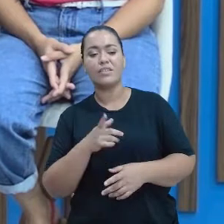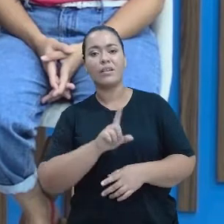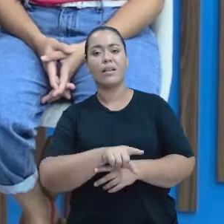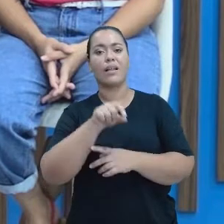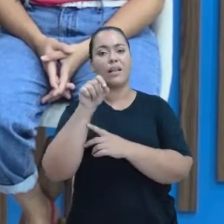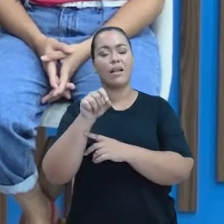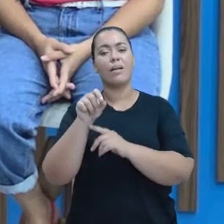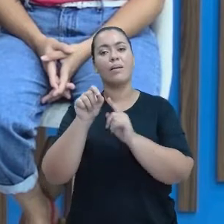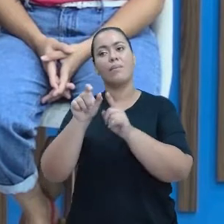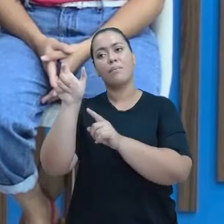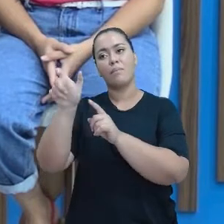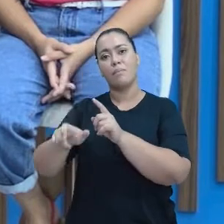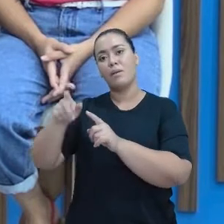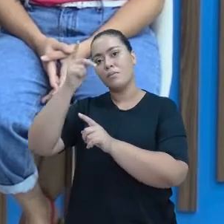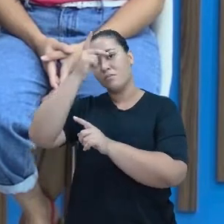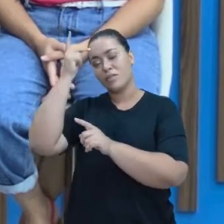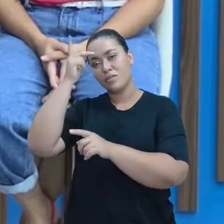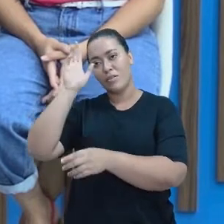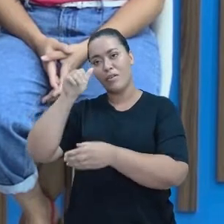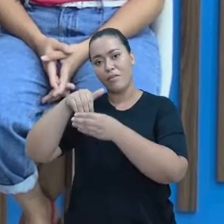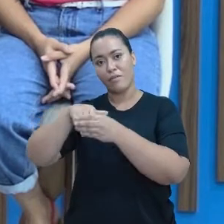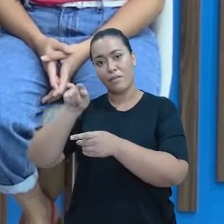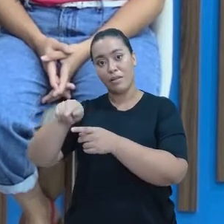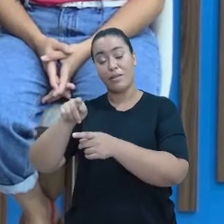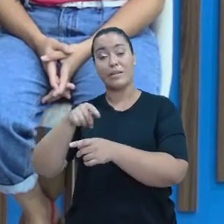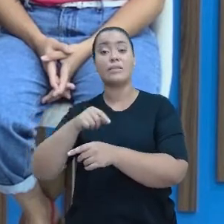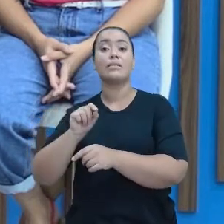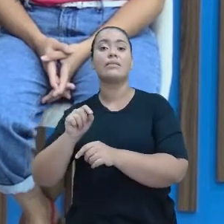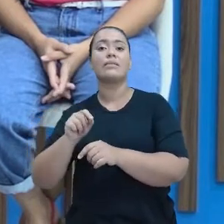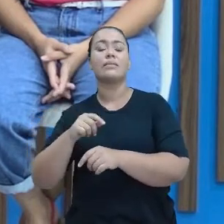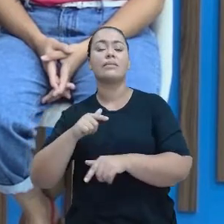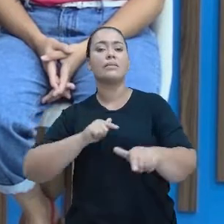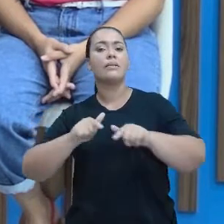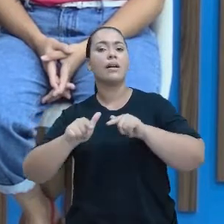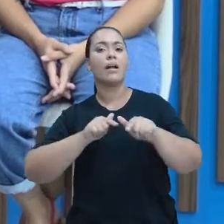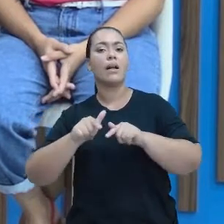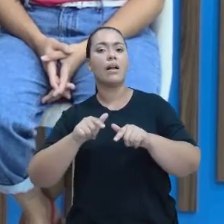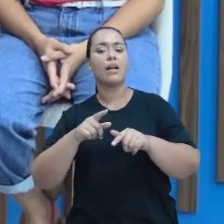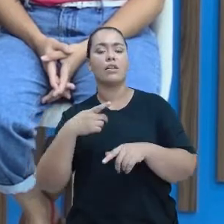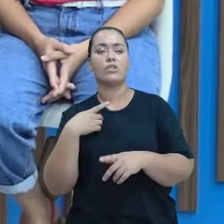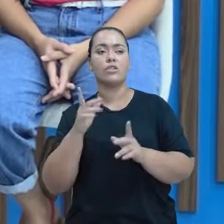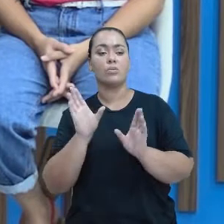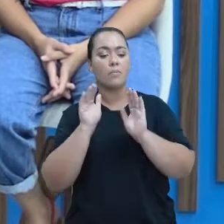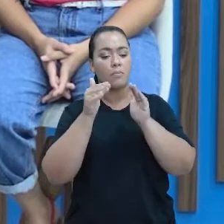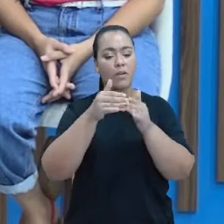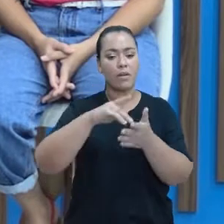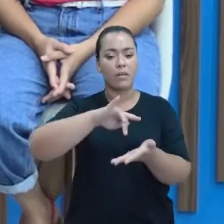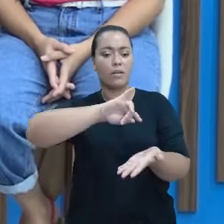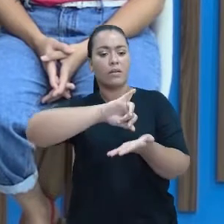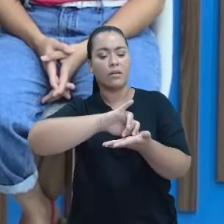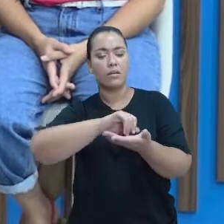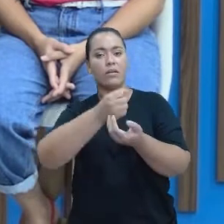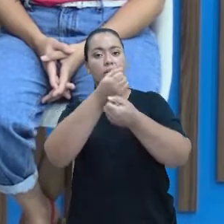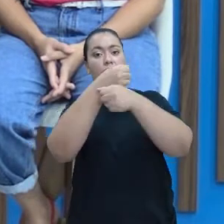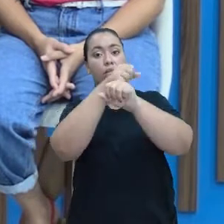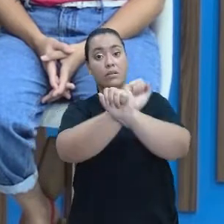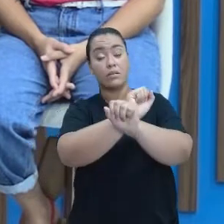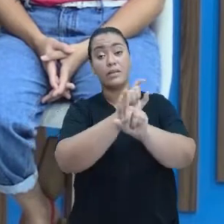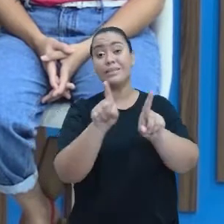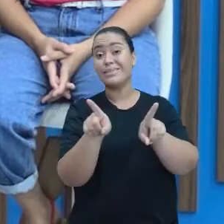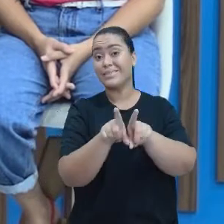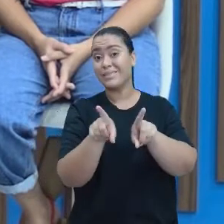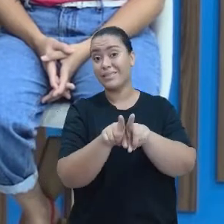elegendo pessoas que estão trabalhando em função do capitalismo, da escravidão